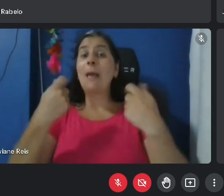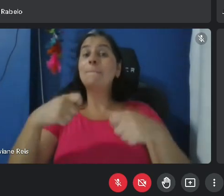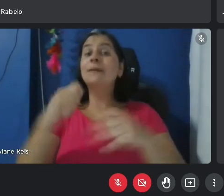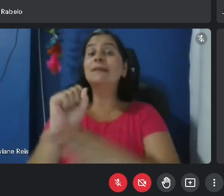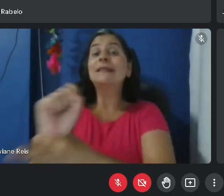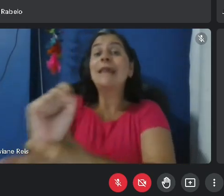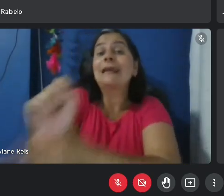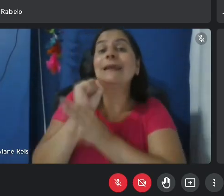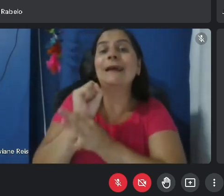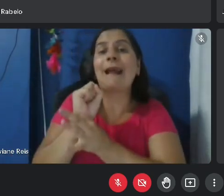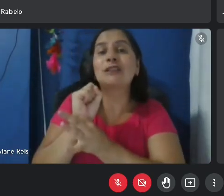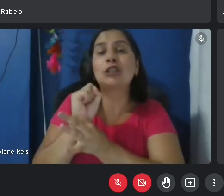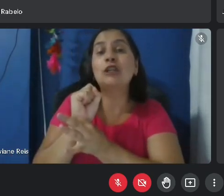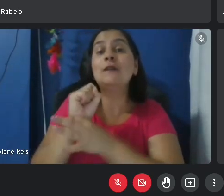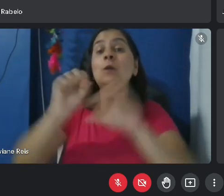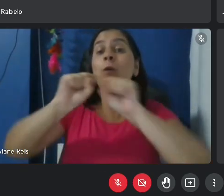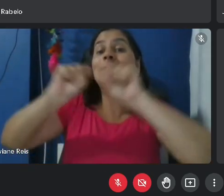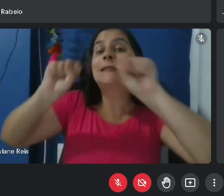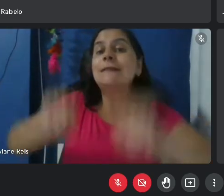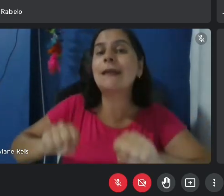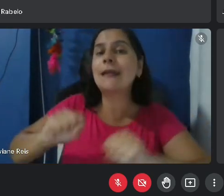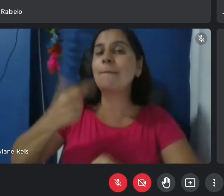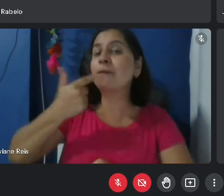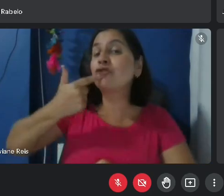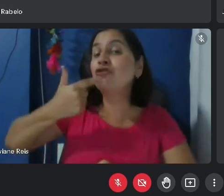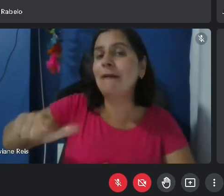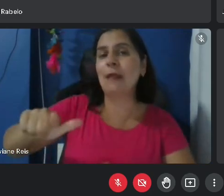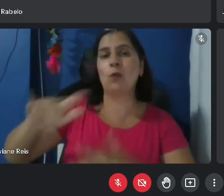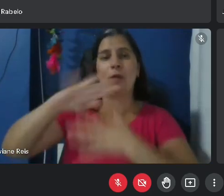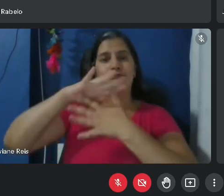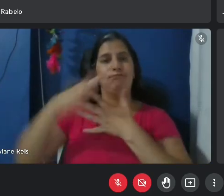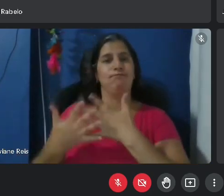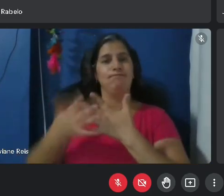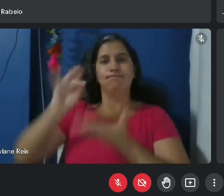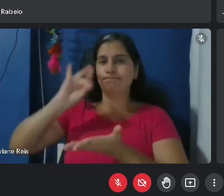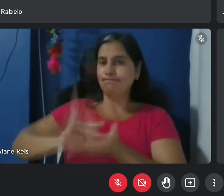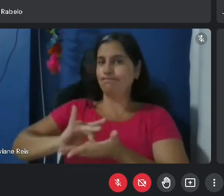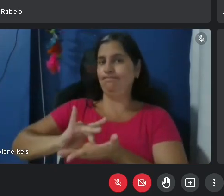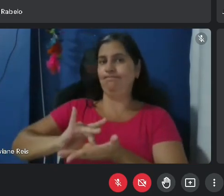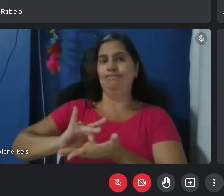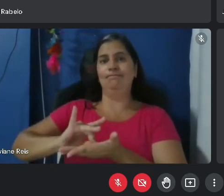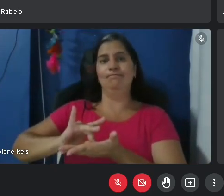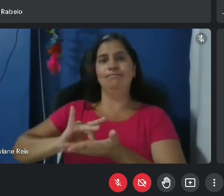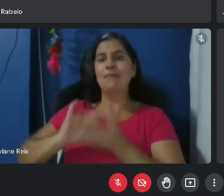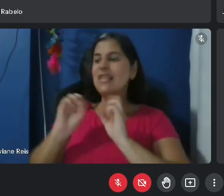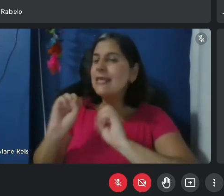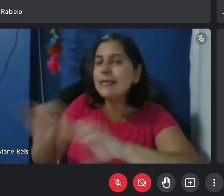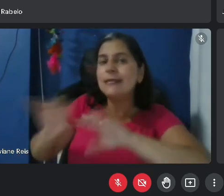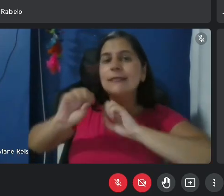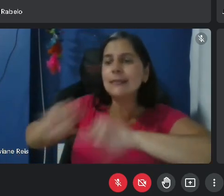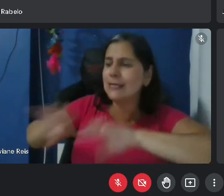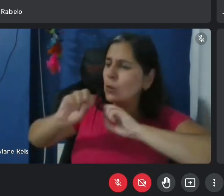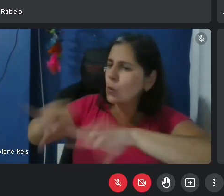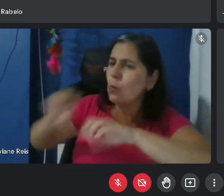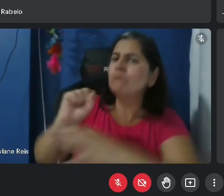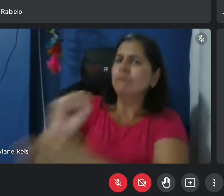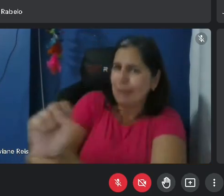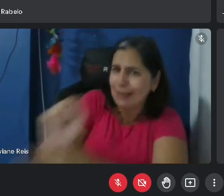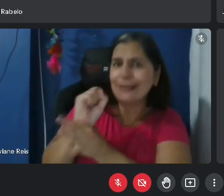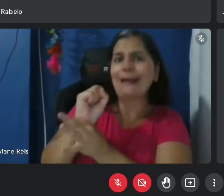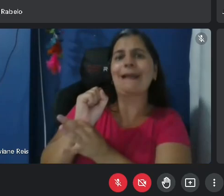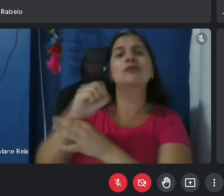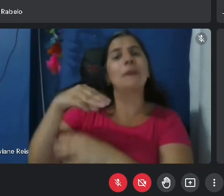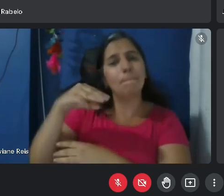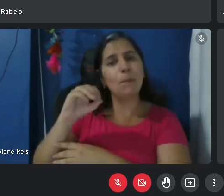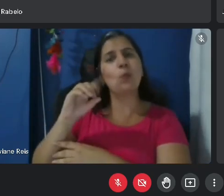sim, precisa ter uma segurança da questão da estrutura dessa língua.